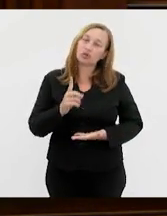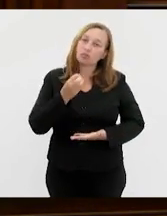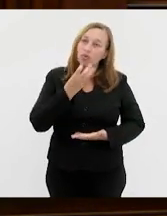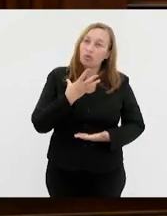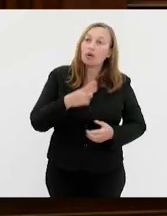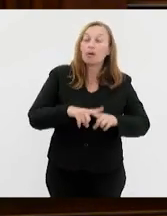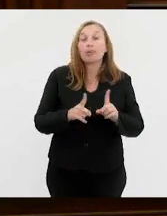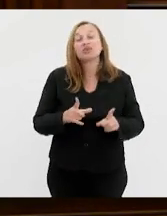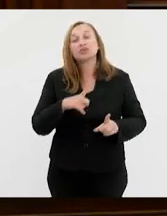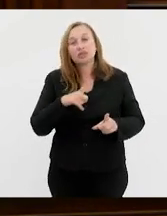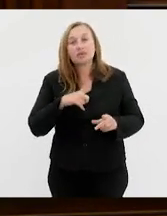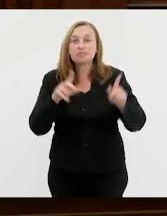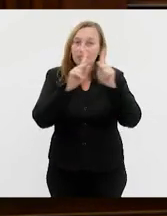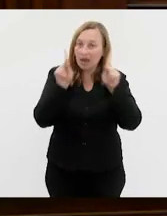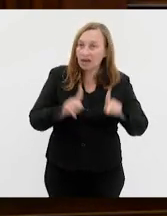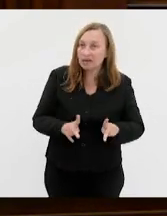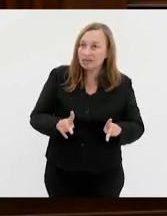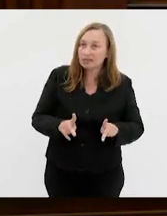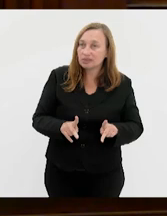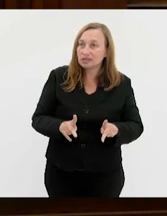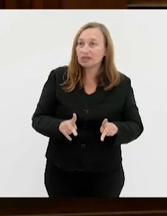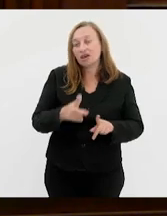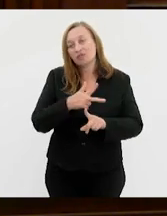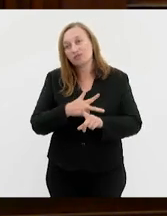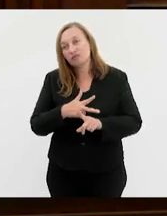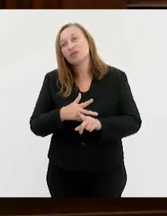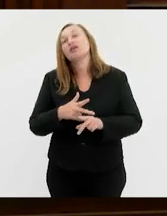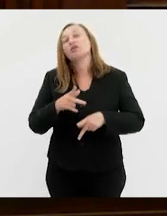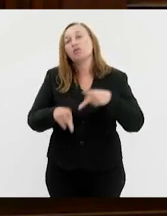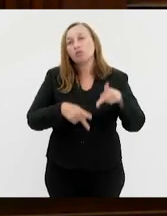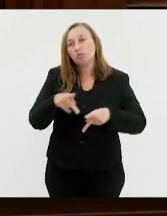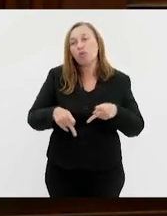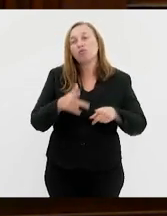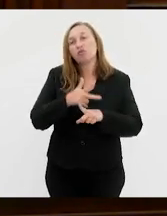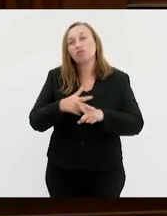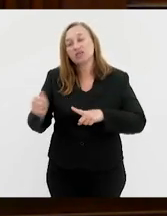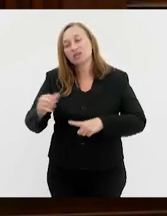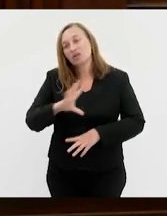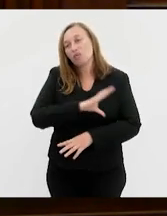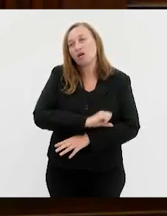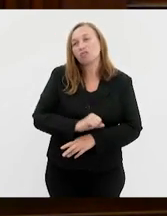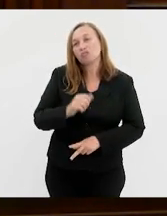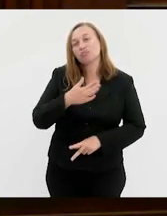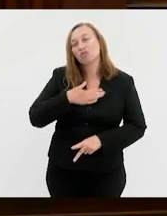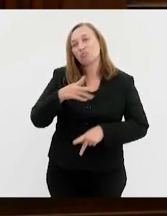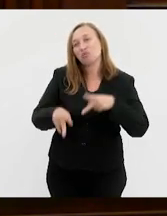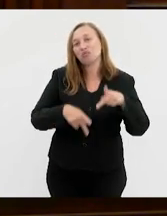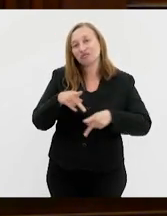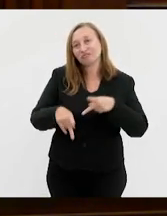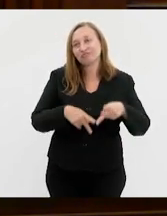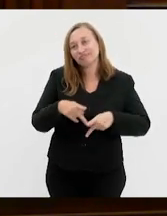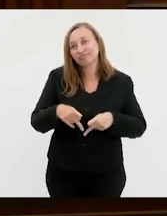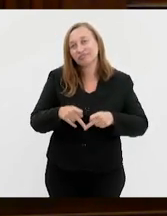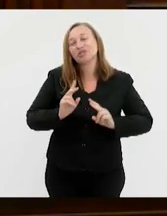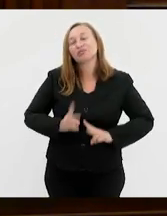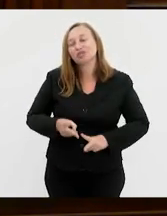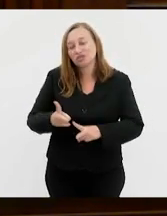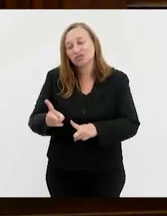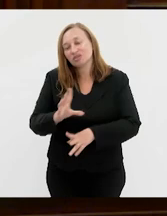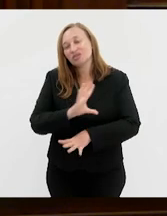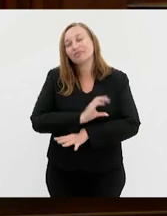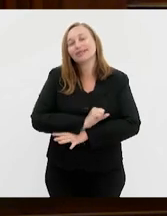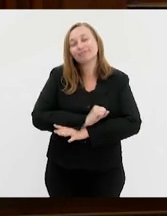há paz, ganhou o povo. E eu amo meu povo e continuarei